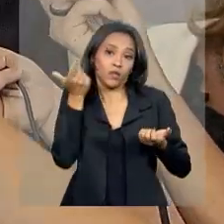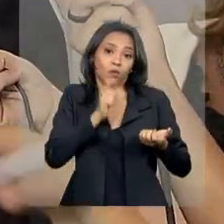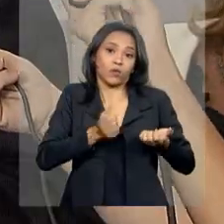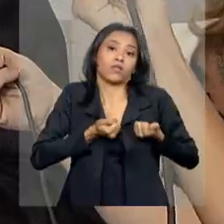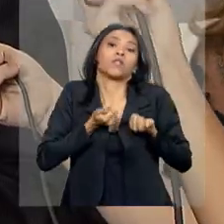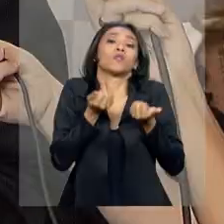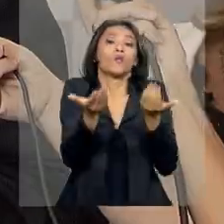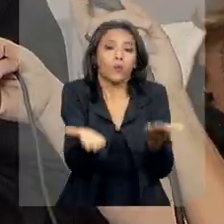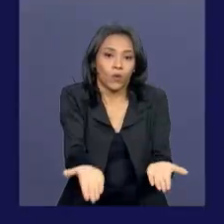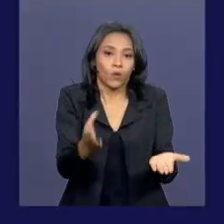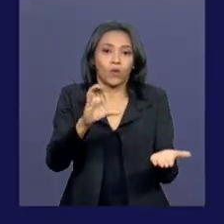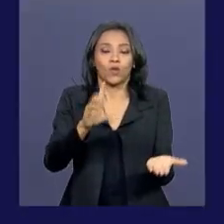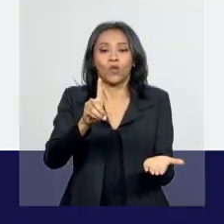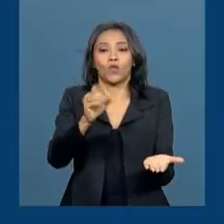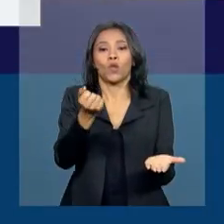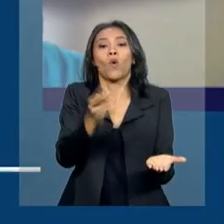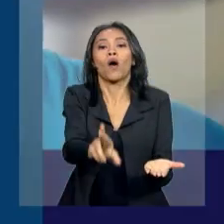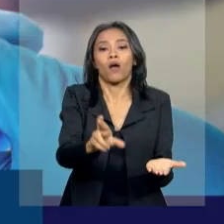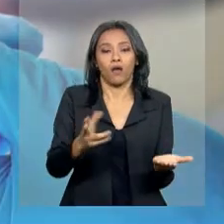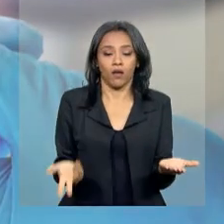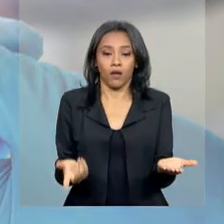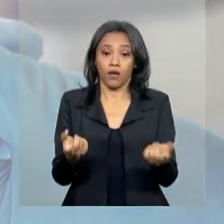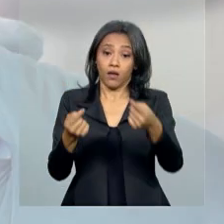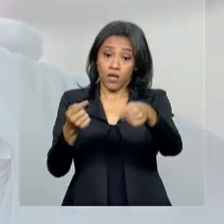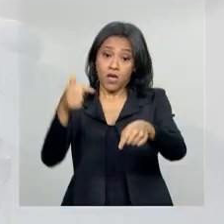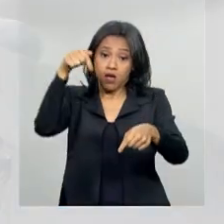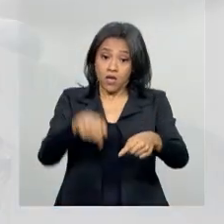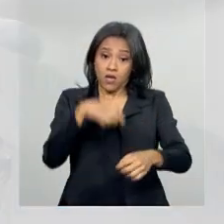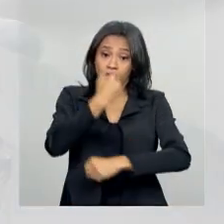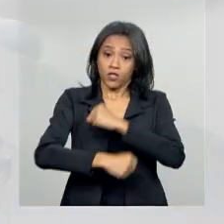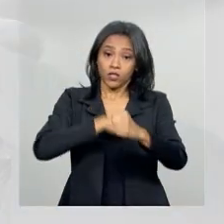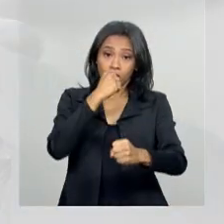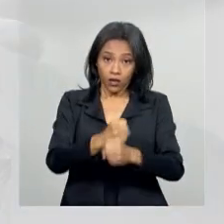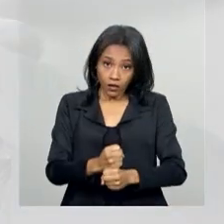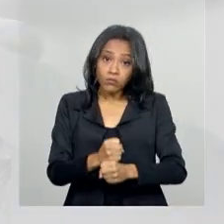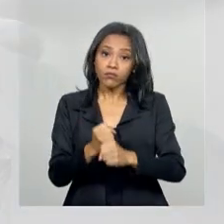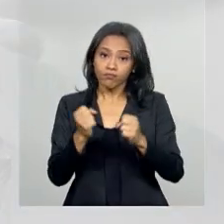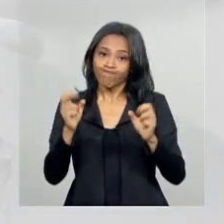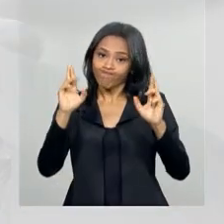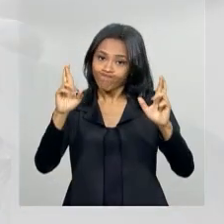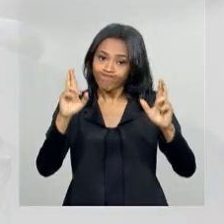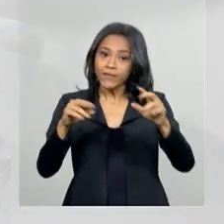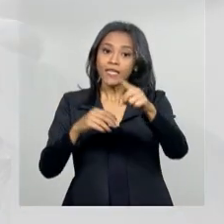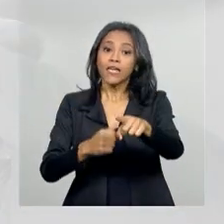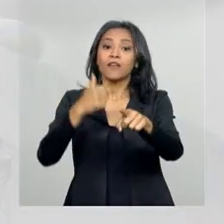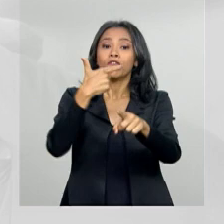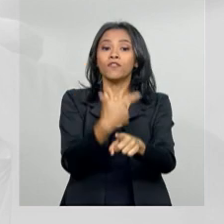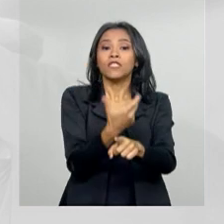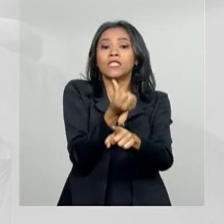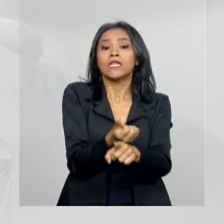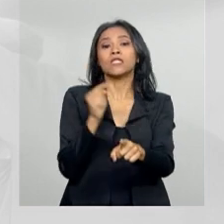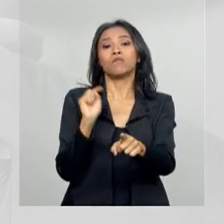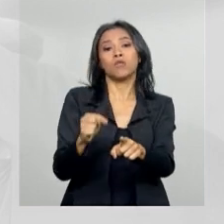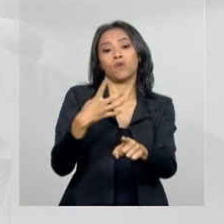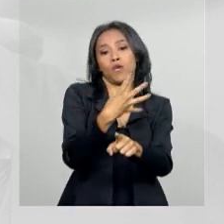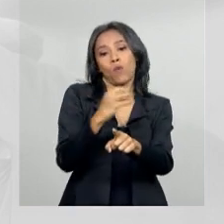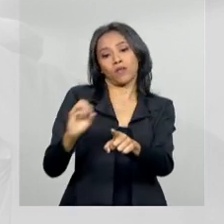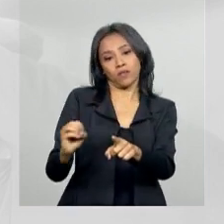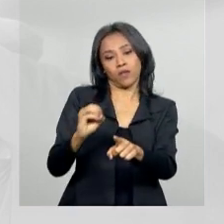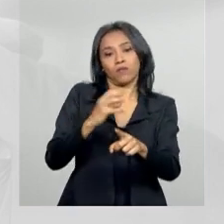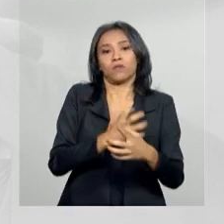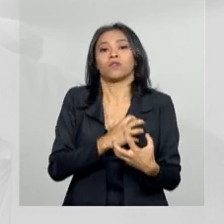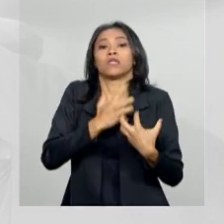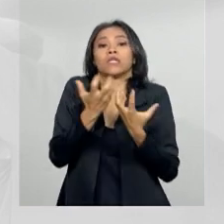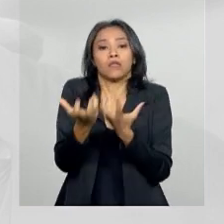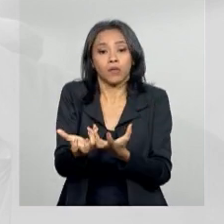reduzir definitivamente os números. A previsão é que, neste ano, o país realize 26.400 transplantes, mais de 8